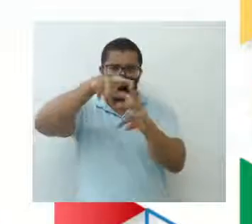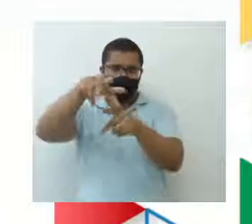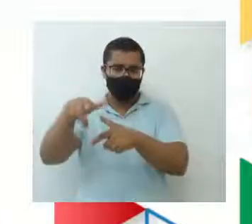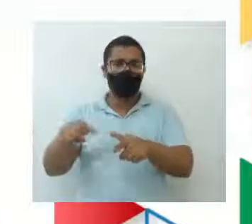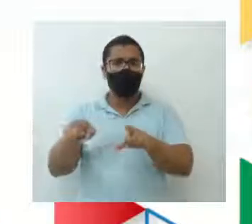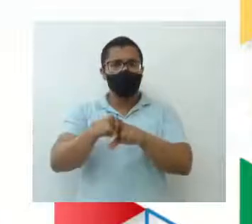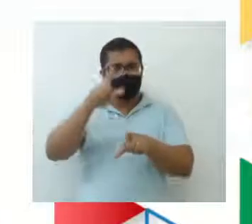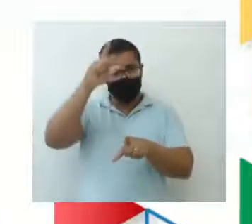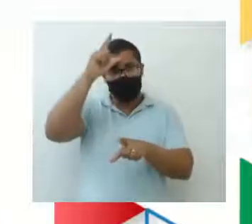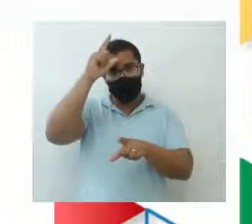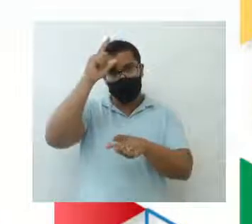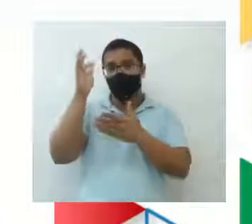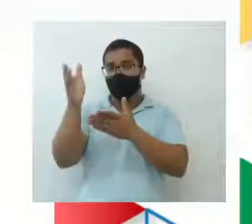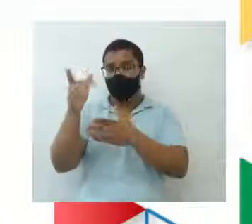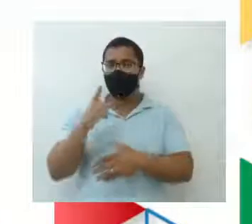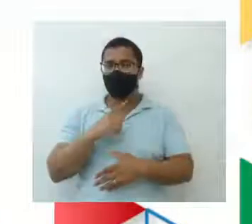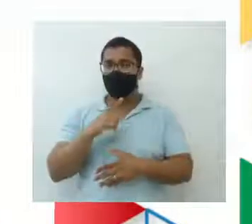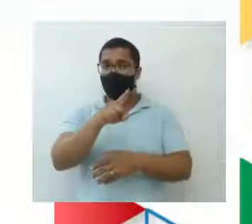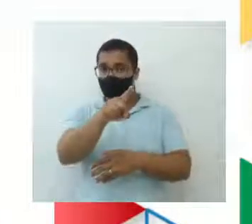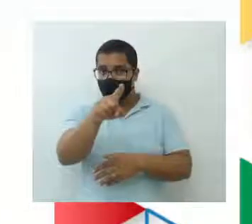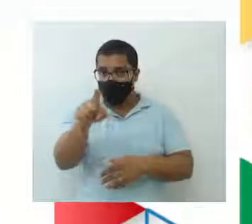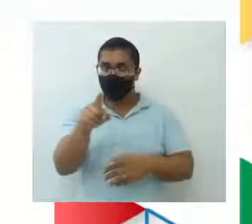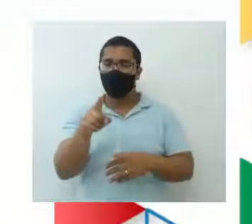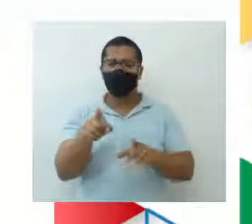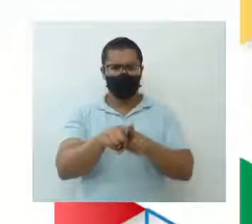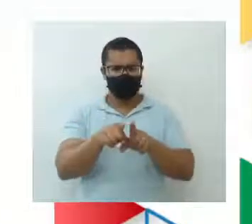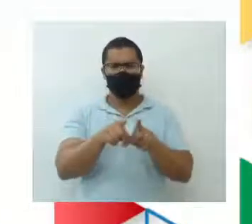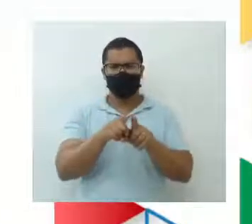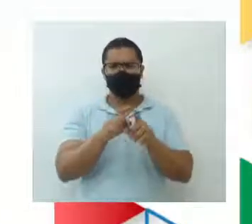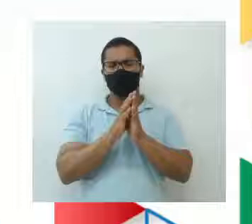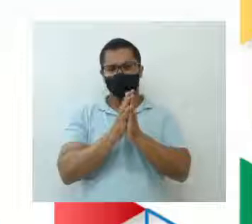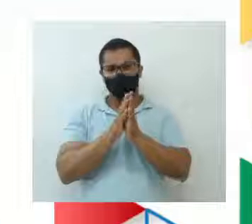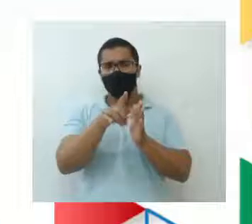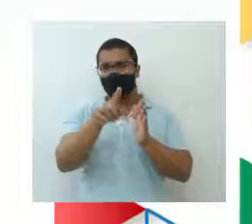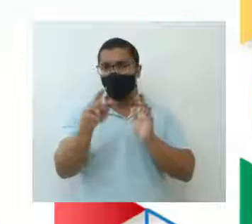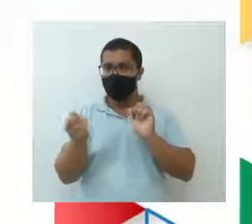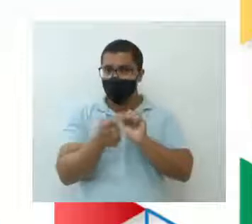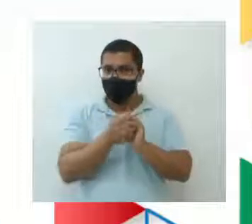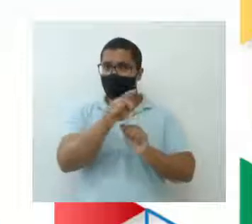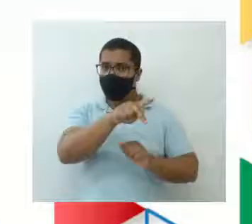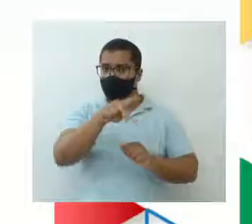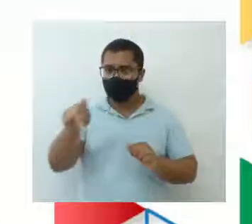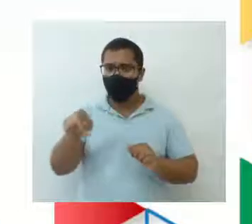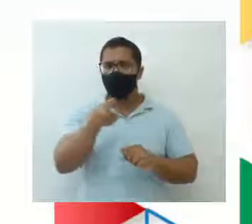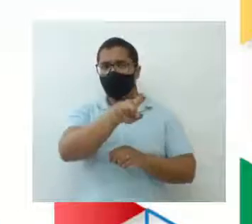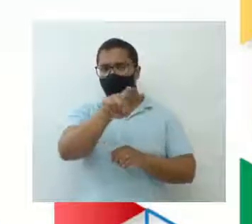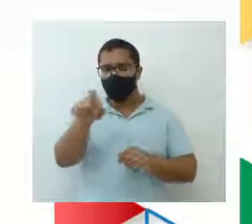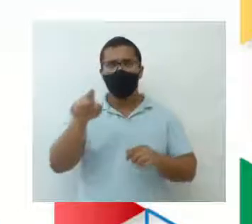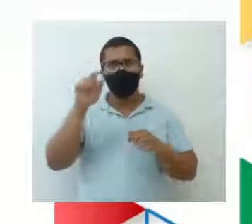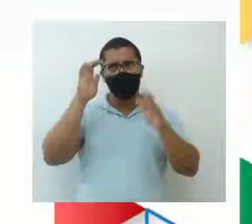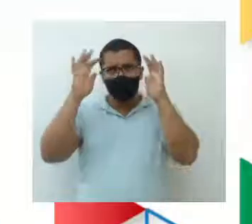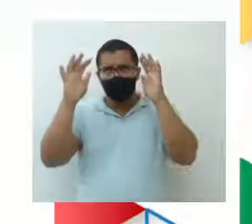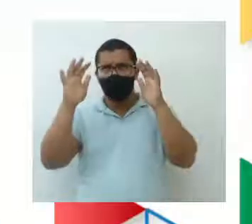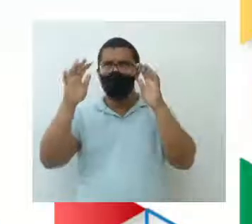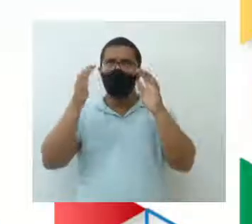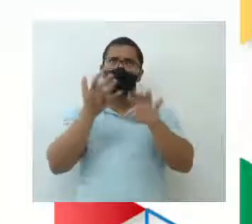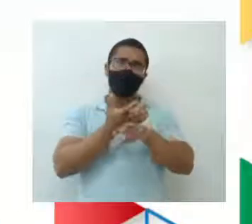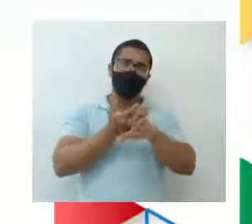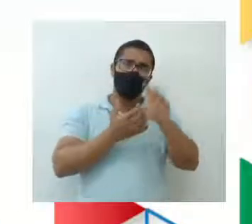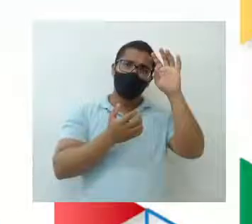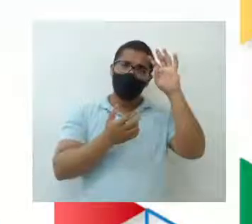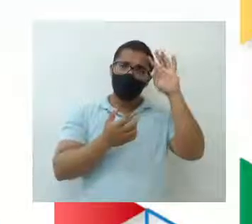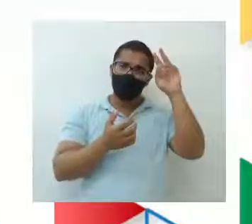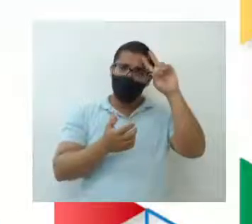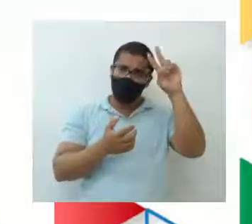filosofia alemã. Também peço a vocês, estudantes, que com os seus professores de filosofia e de história, estudarem um